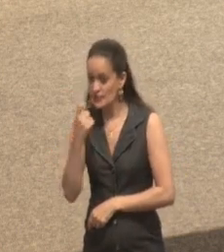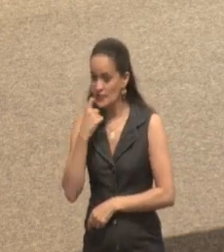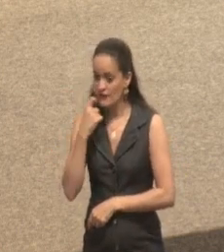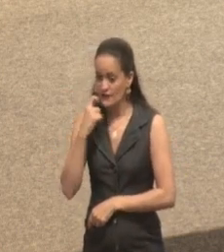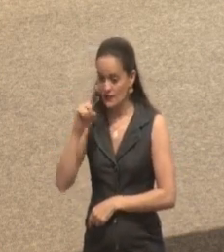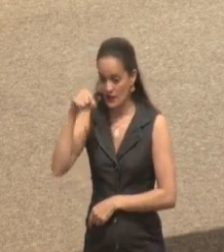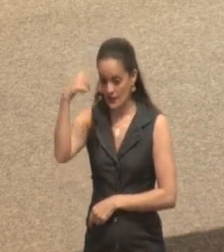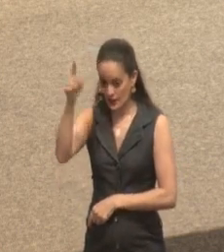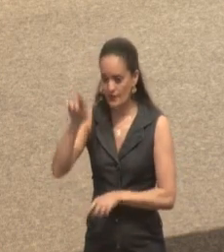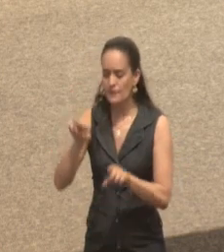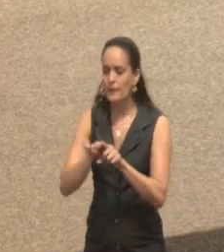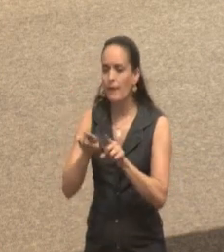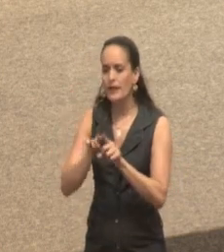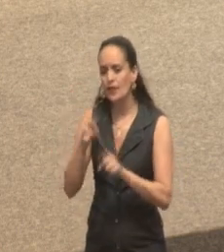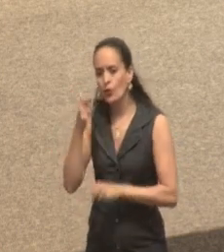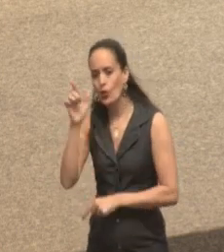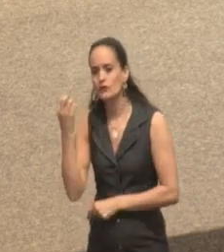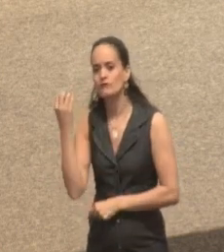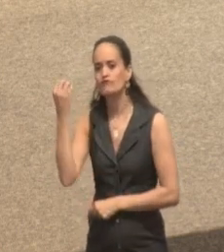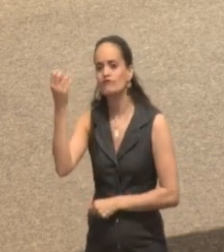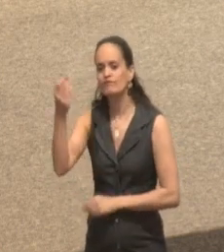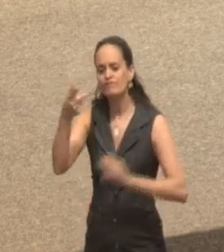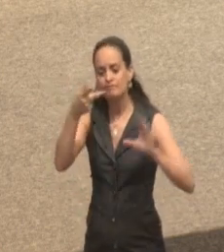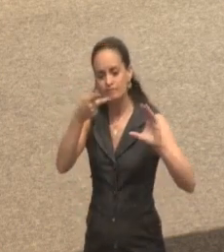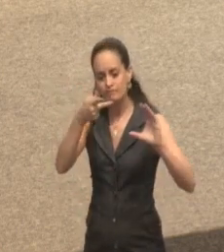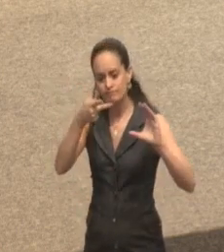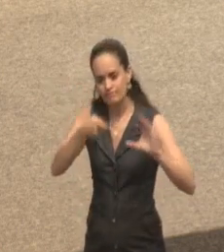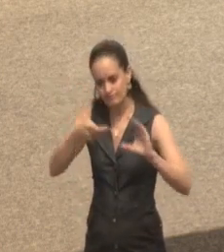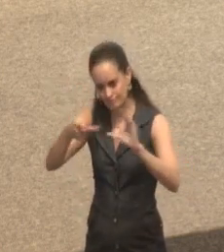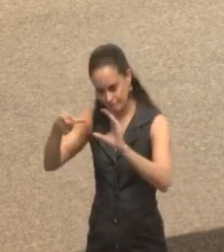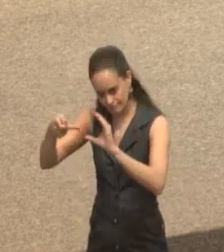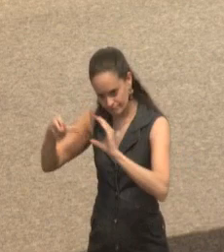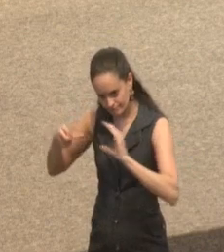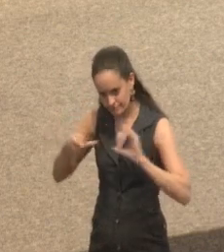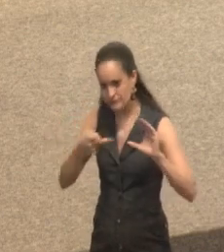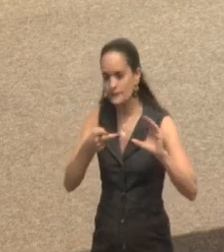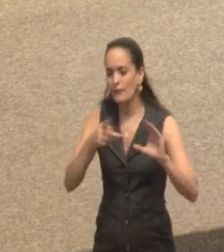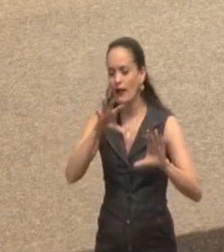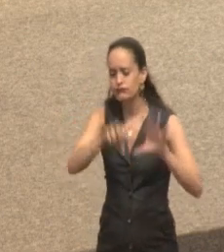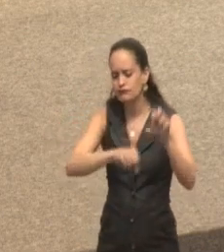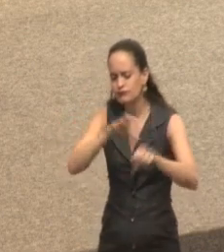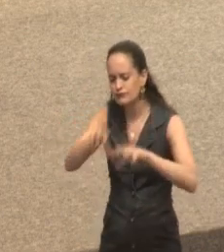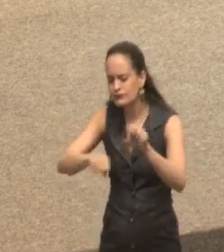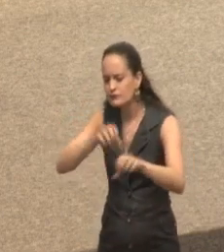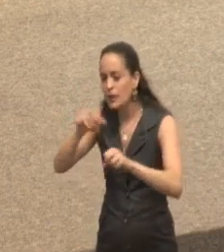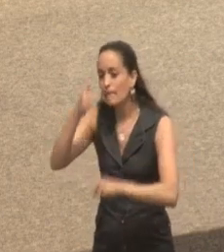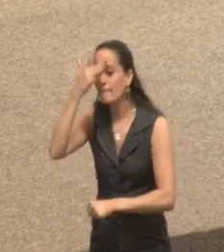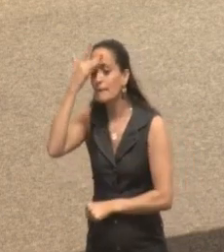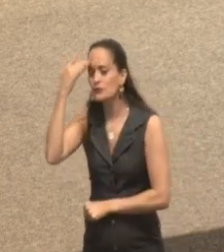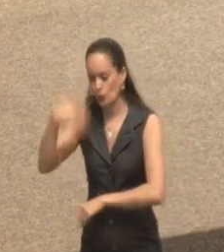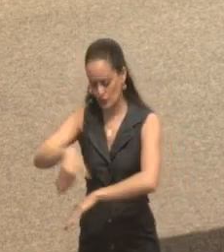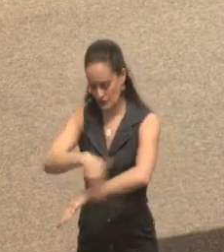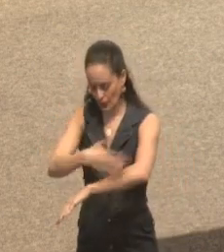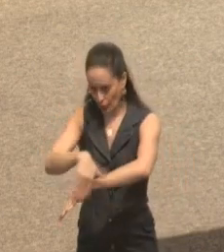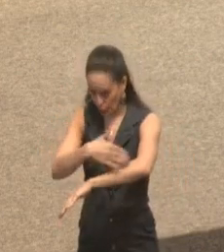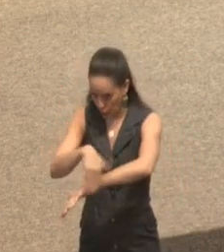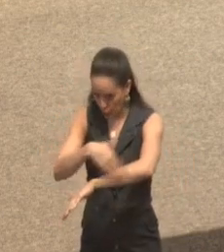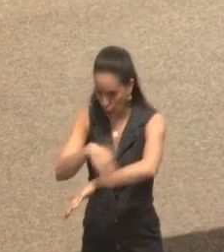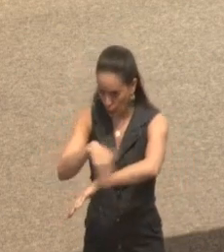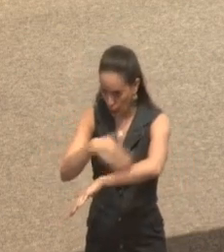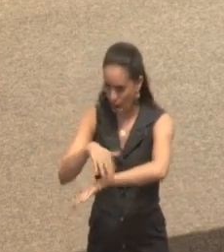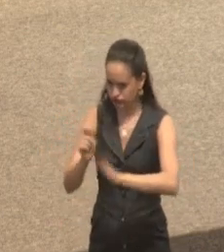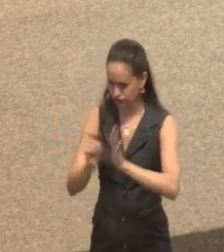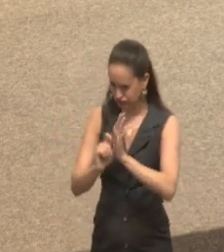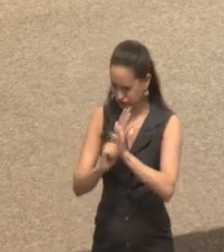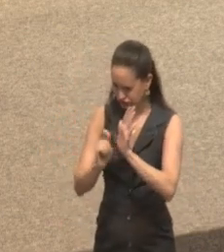a Memorial sairá às Cracolândias do Distrito Federal para resgatar aqueles que estão em busca de esperança. Se inscreva ali